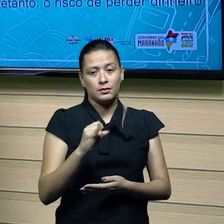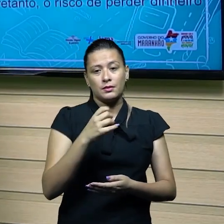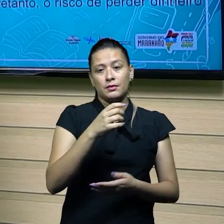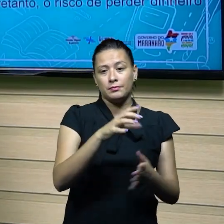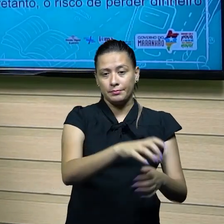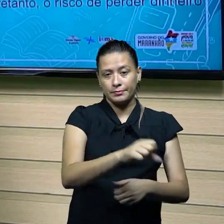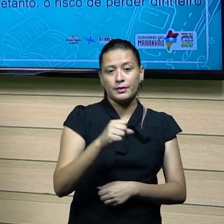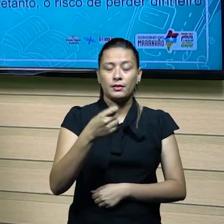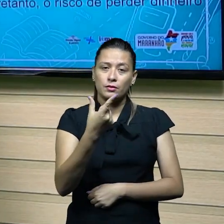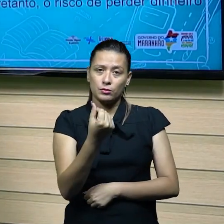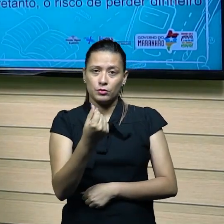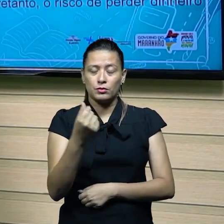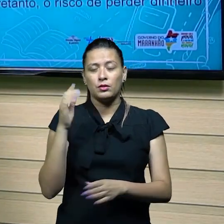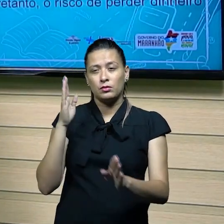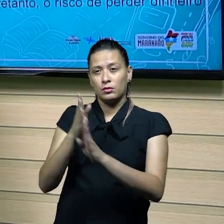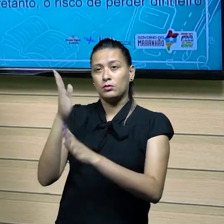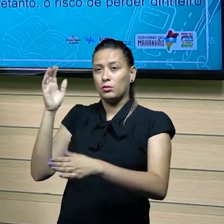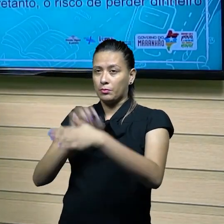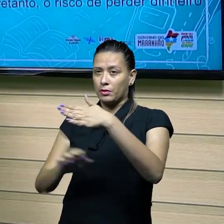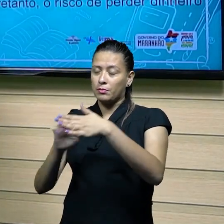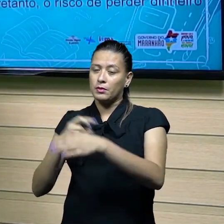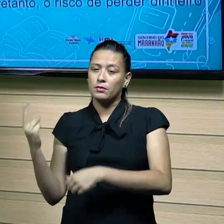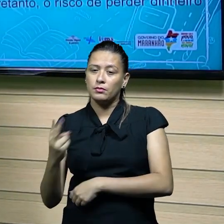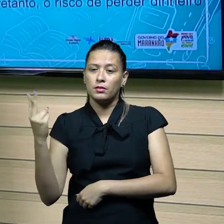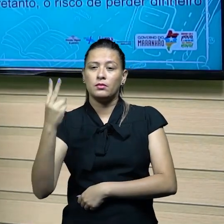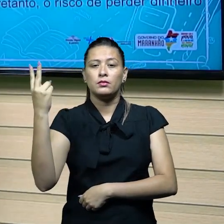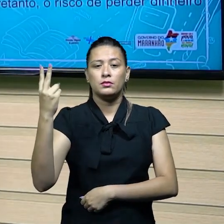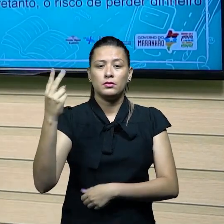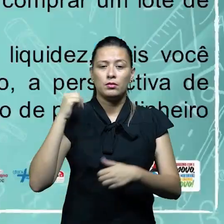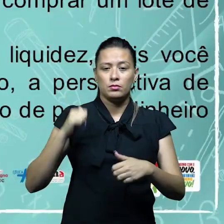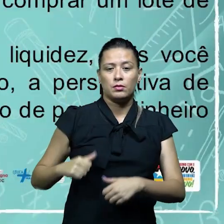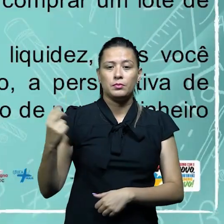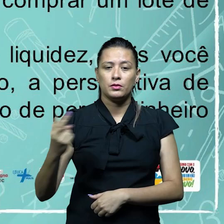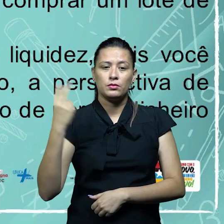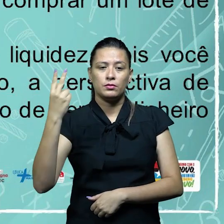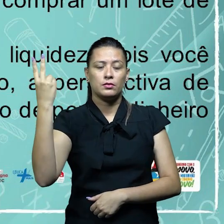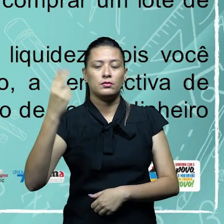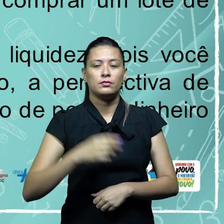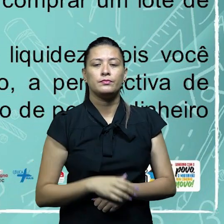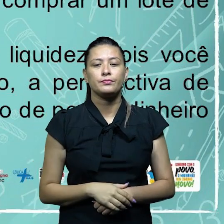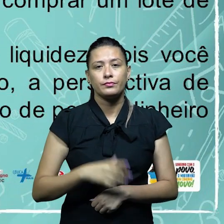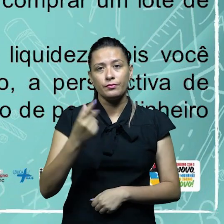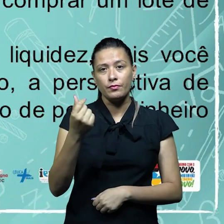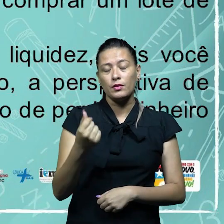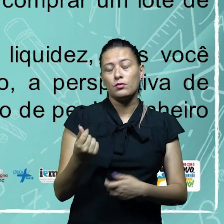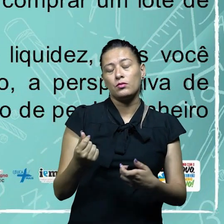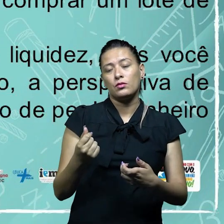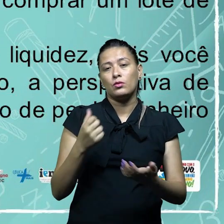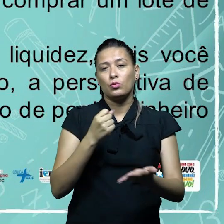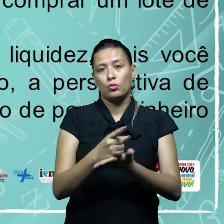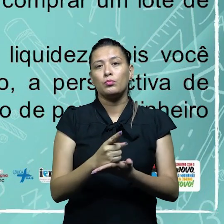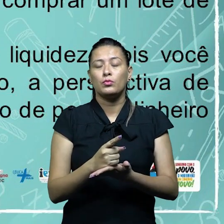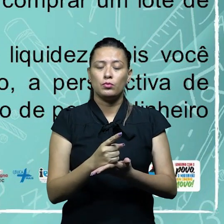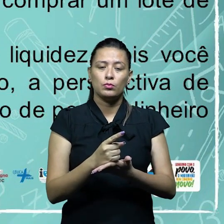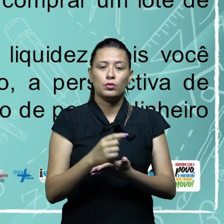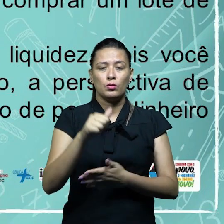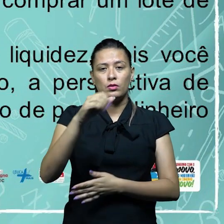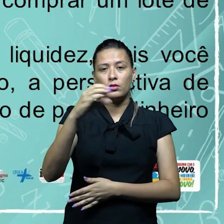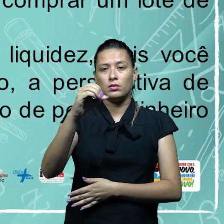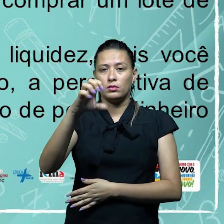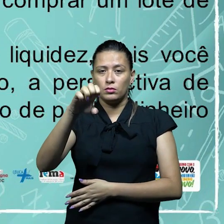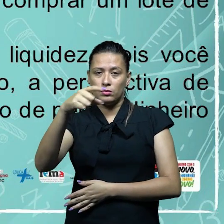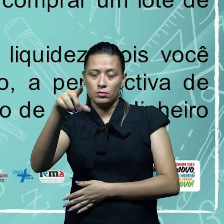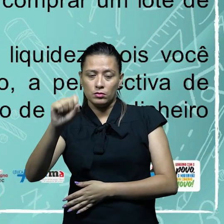em uma empresa que está sendo muito valorizada na Bolsa de Valores, certinho? E deseja comprar um lote dela, um lote de ações. Esse